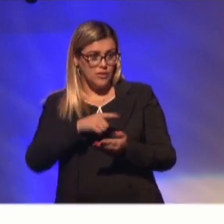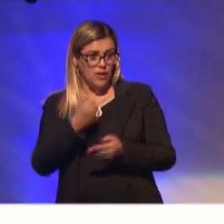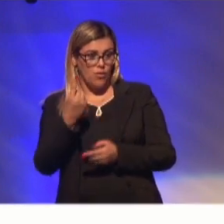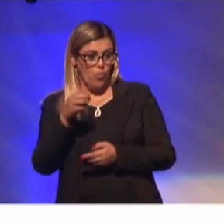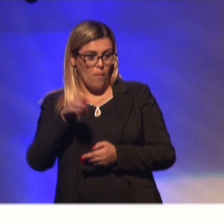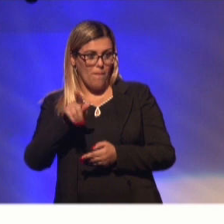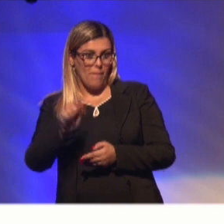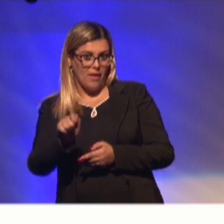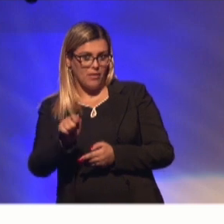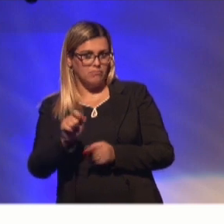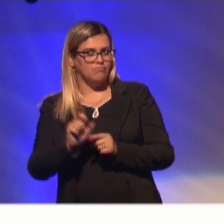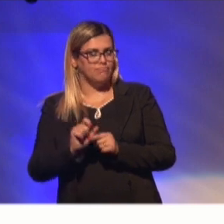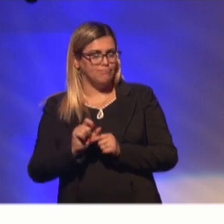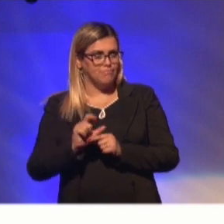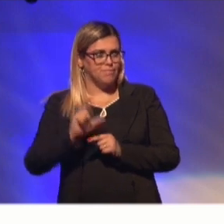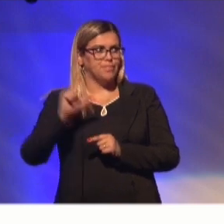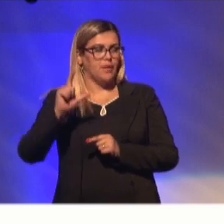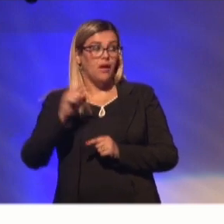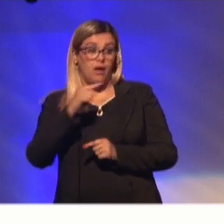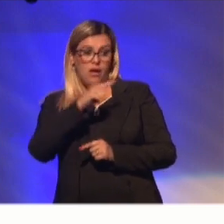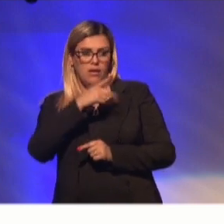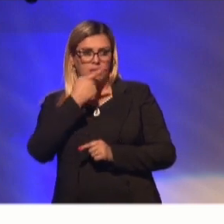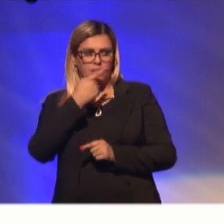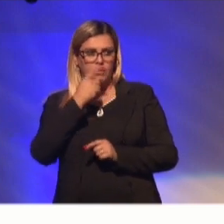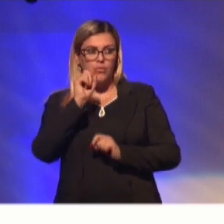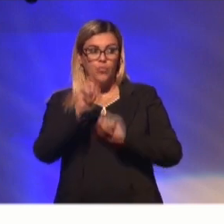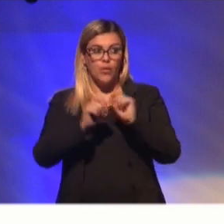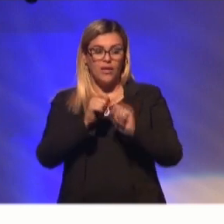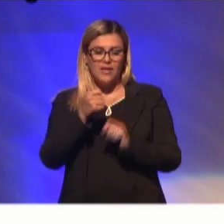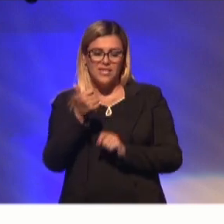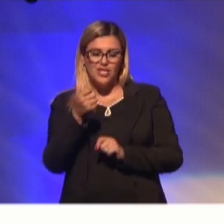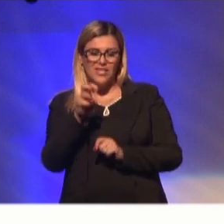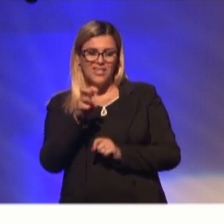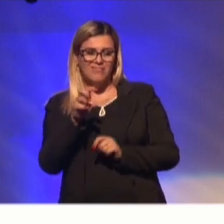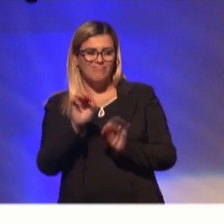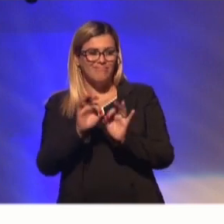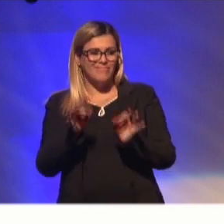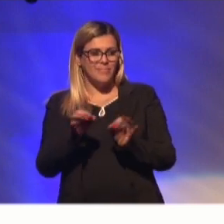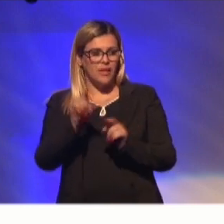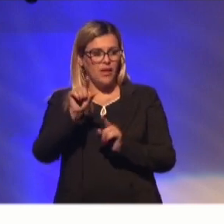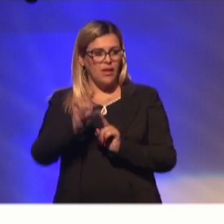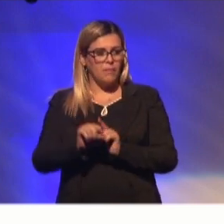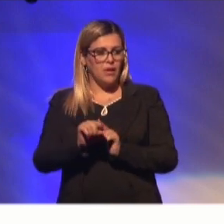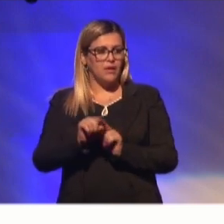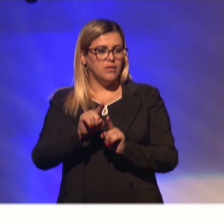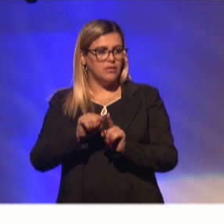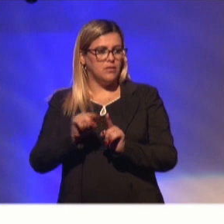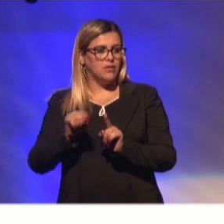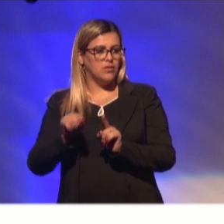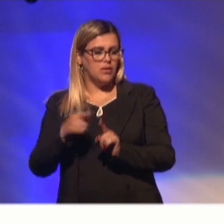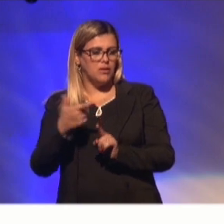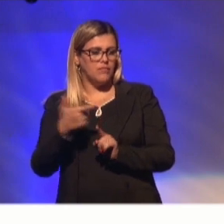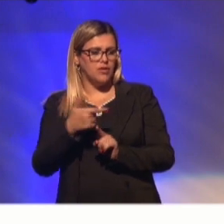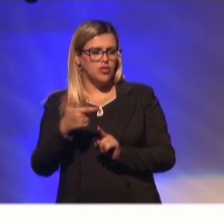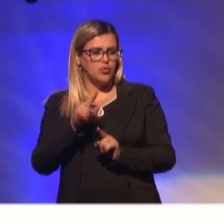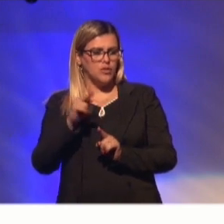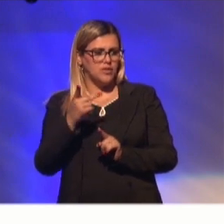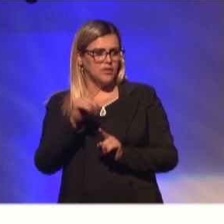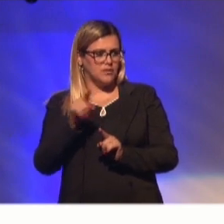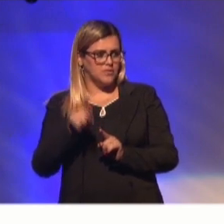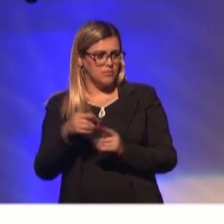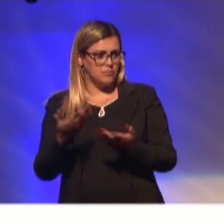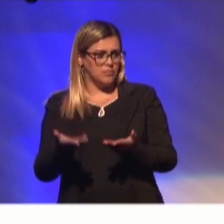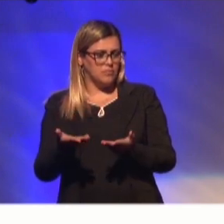MHz, 3 MHz. Aqui a gente está falando de 15 Hz, 20 Hz, 22